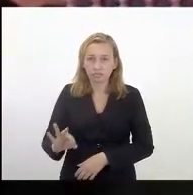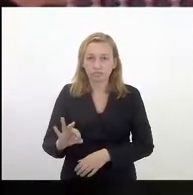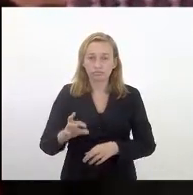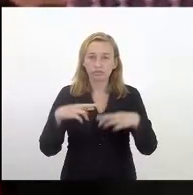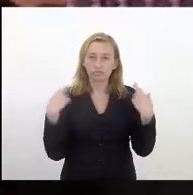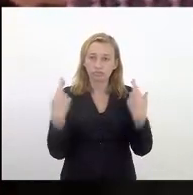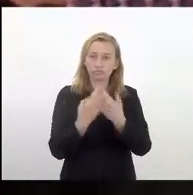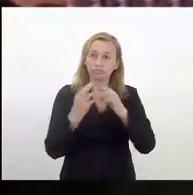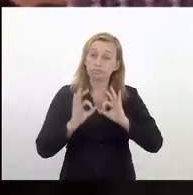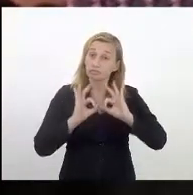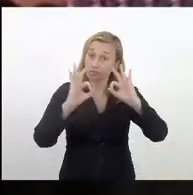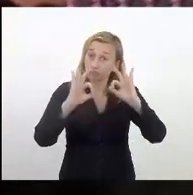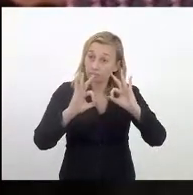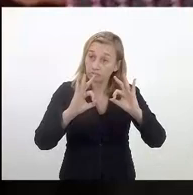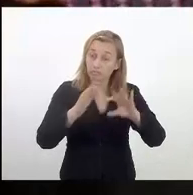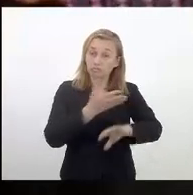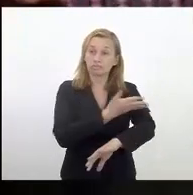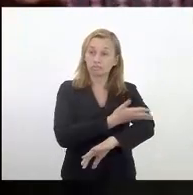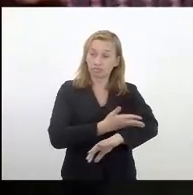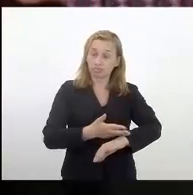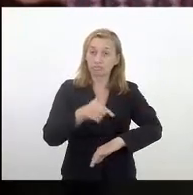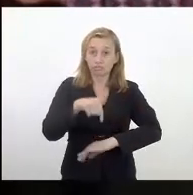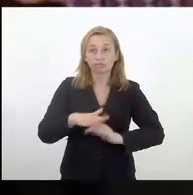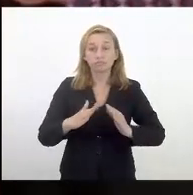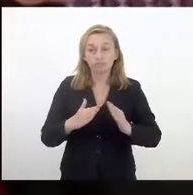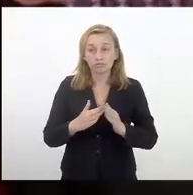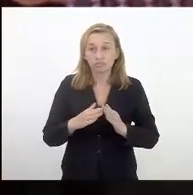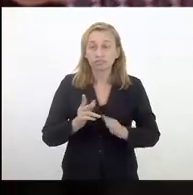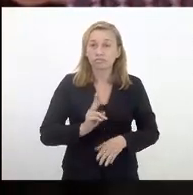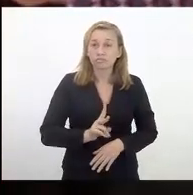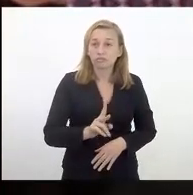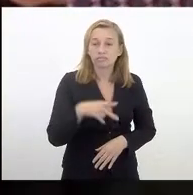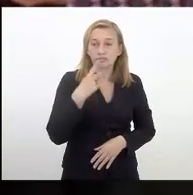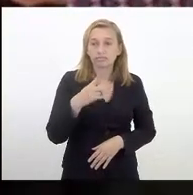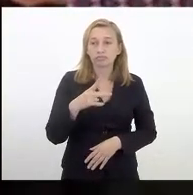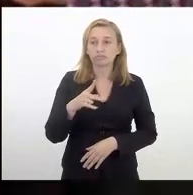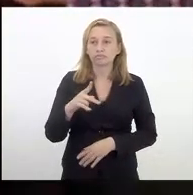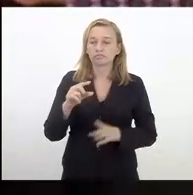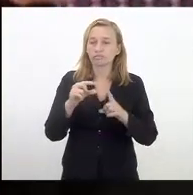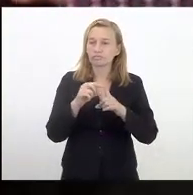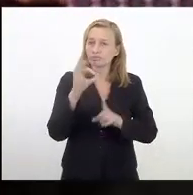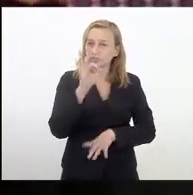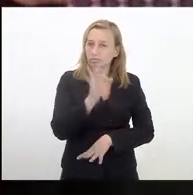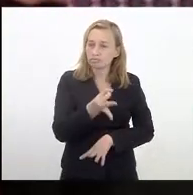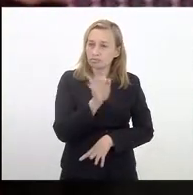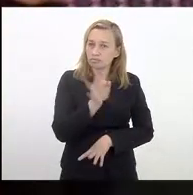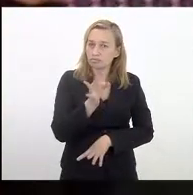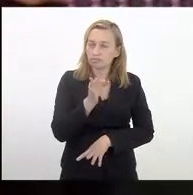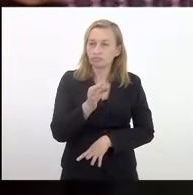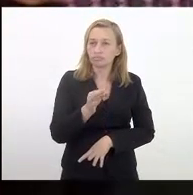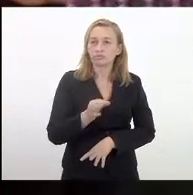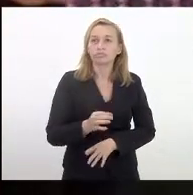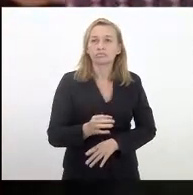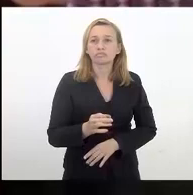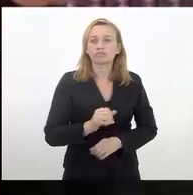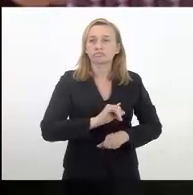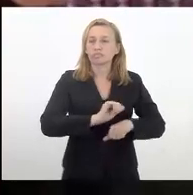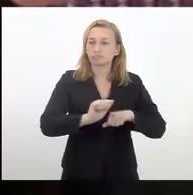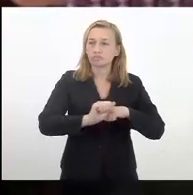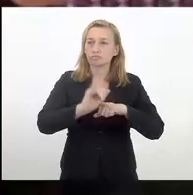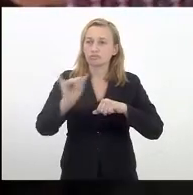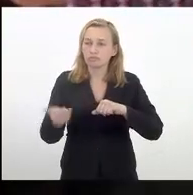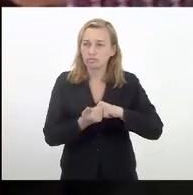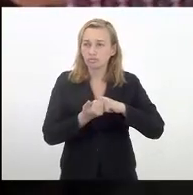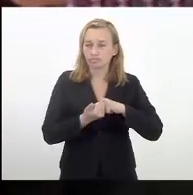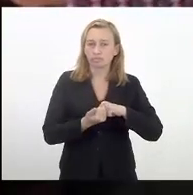extraordinárias nessa casa eu sempre uso o termo Impecável para colocar é como adjetivo da